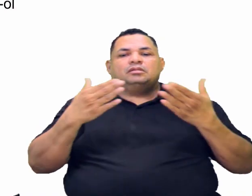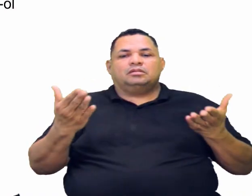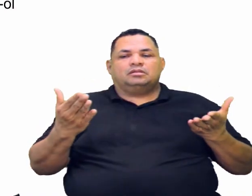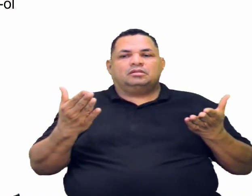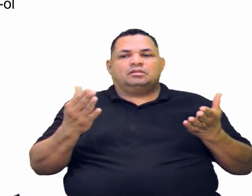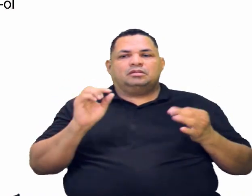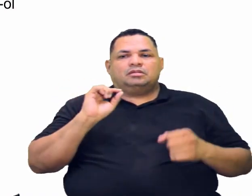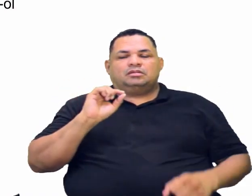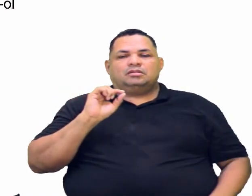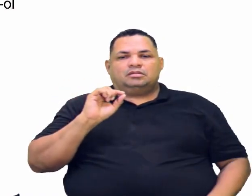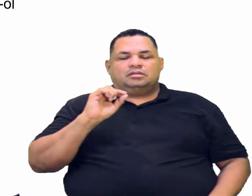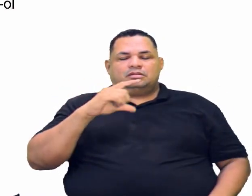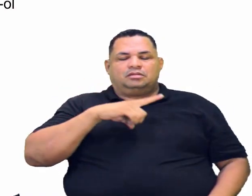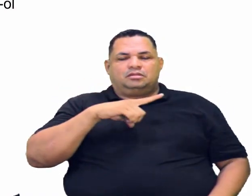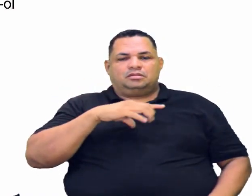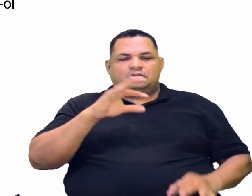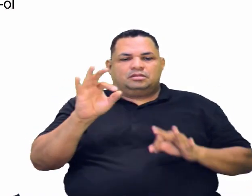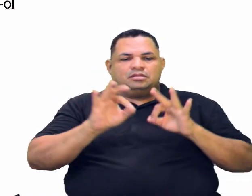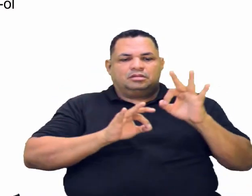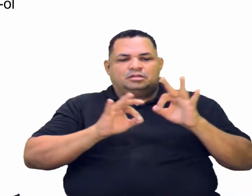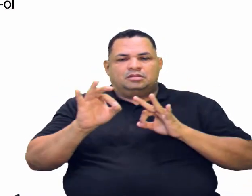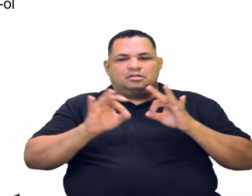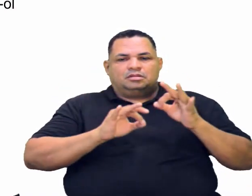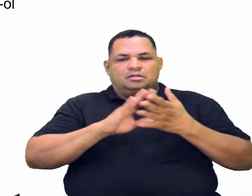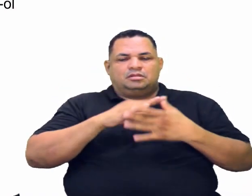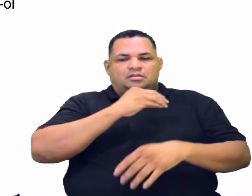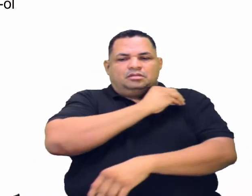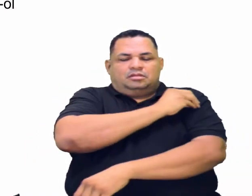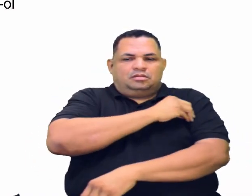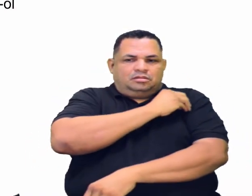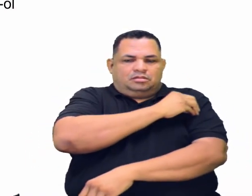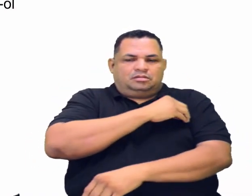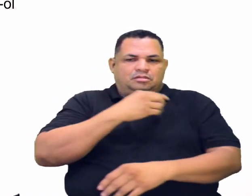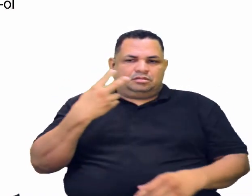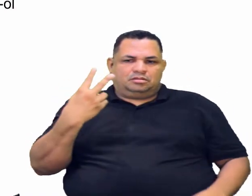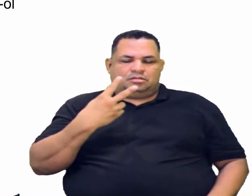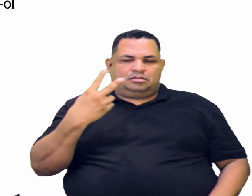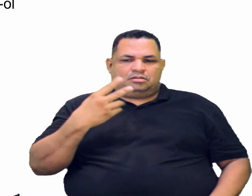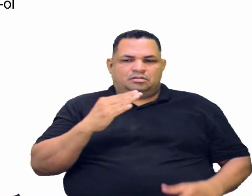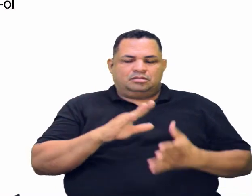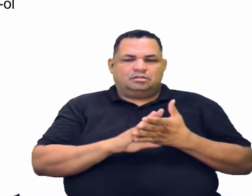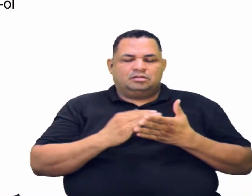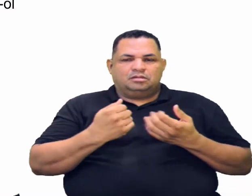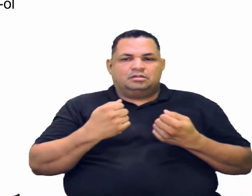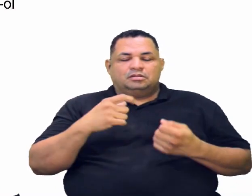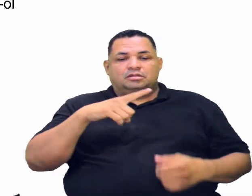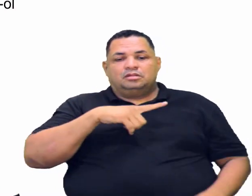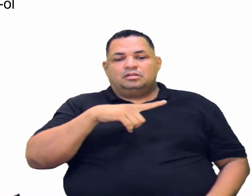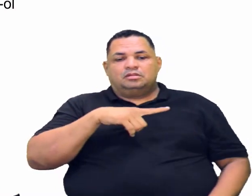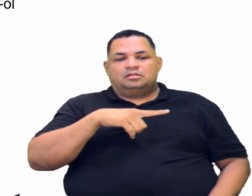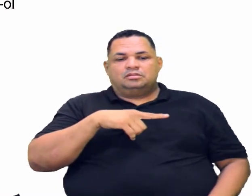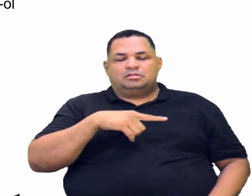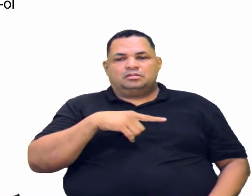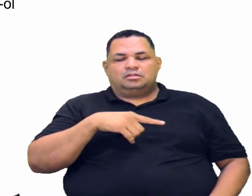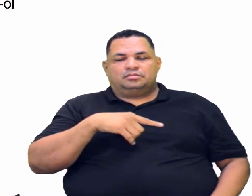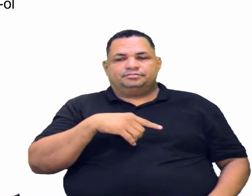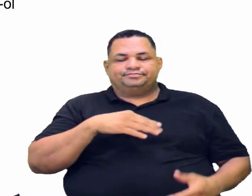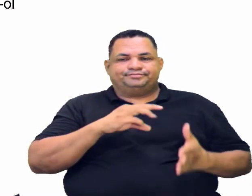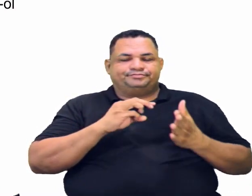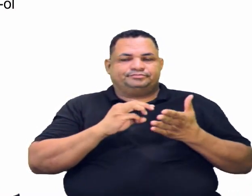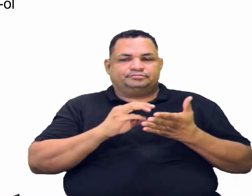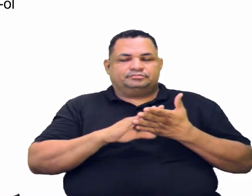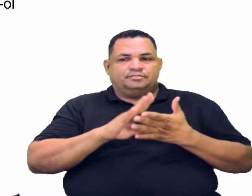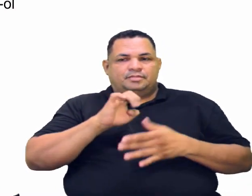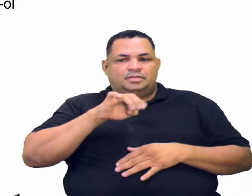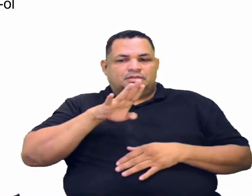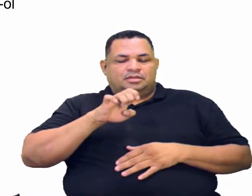nesse caso, a gente tem a formação de álcools secundários. Só forma álcool primário quando for um metanal. Do